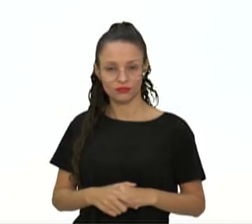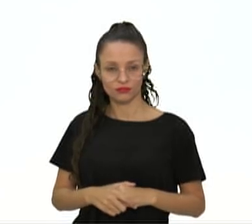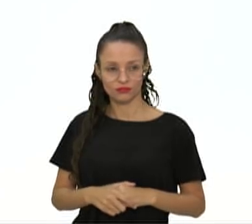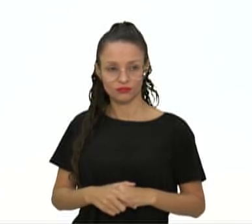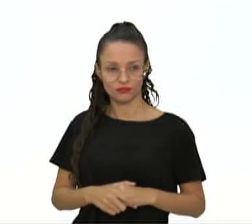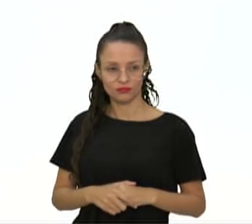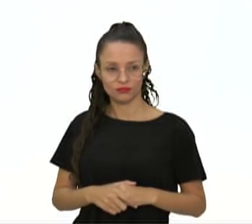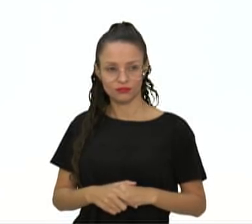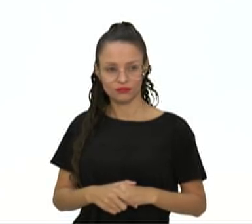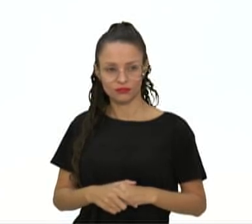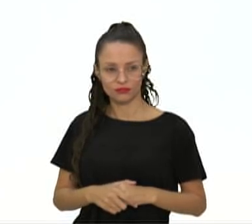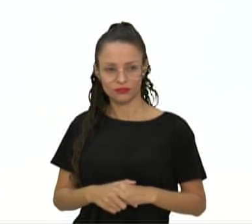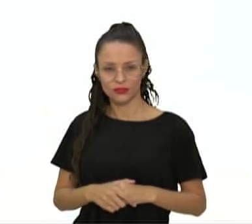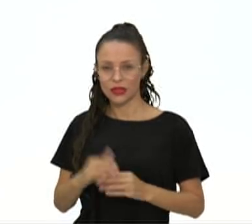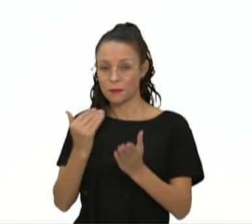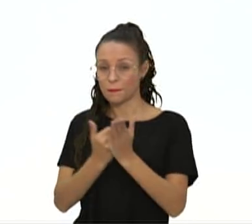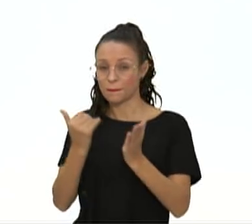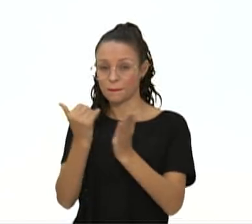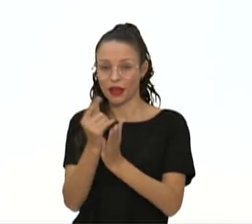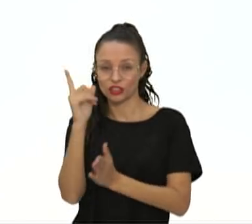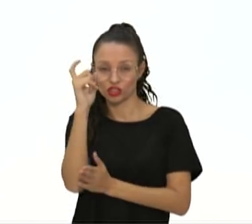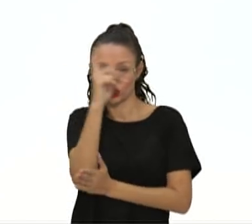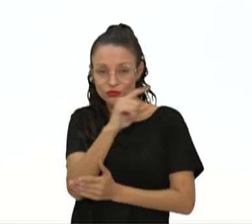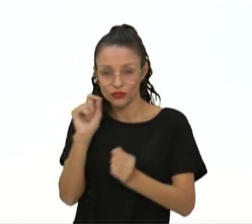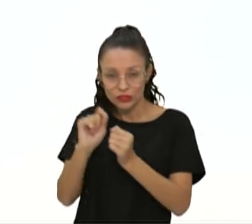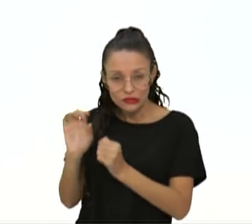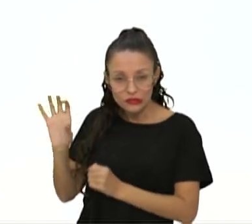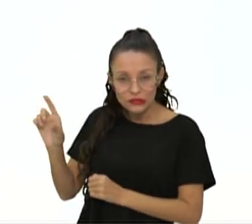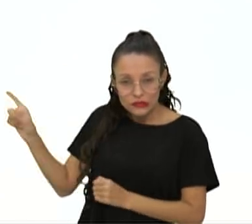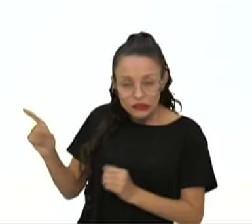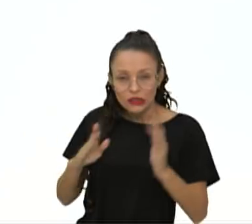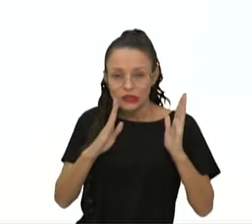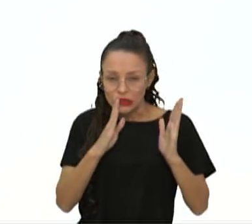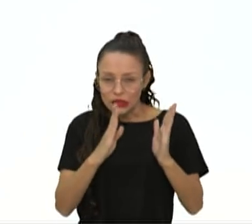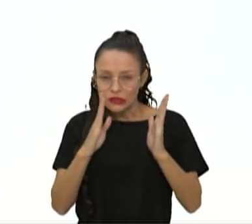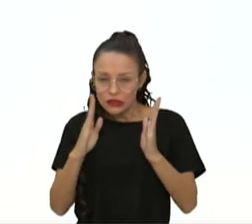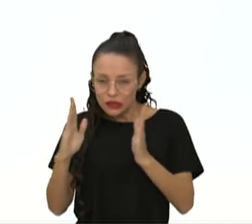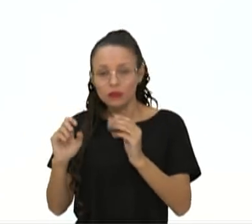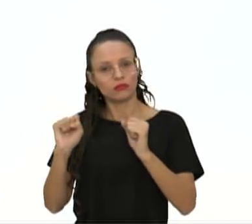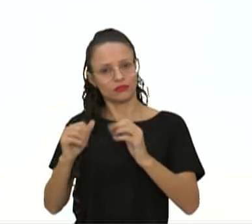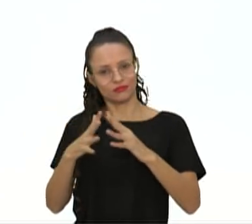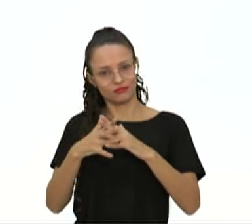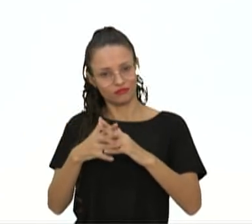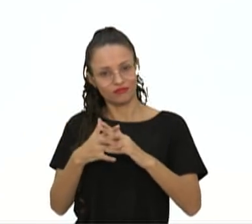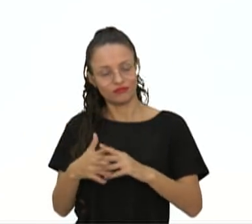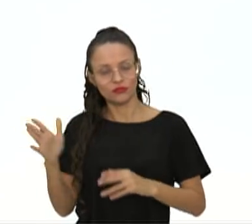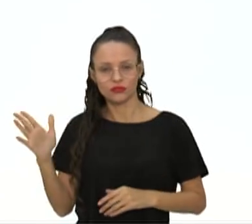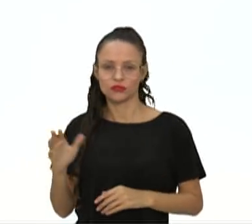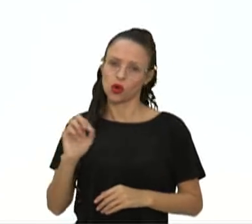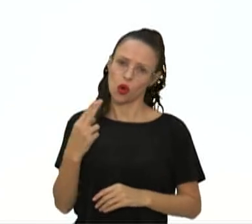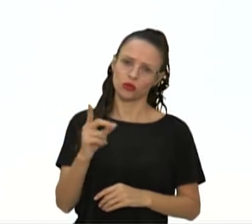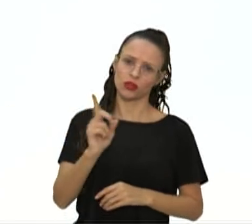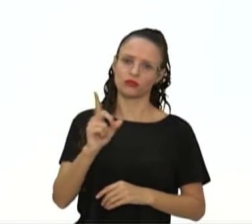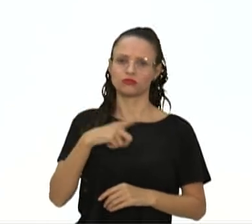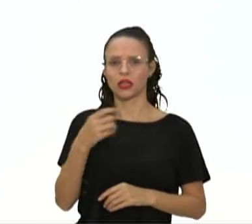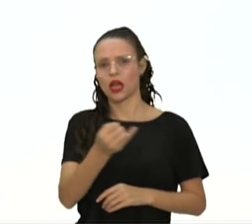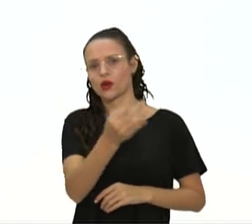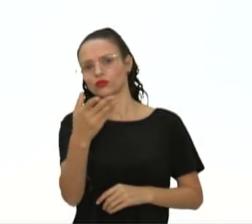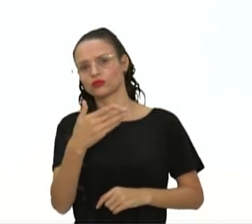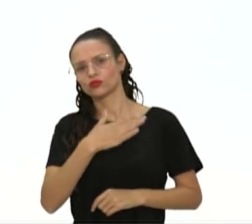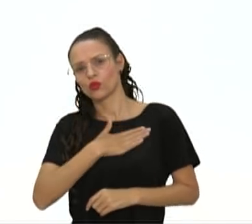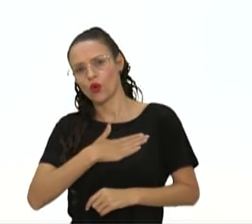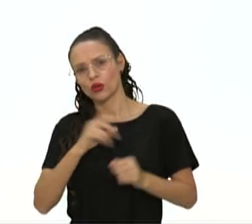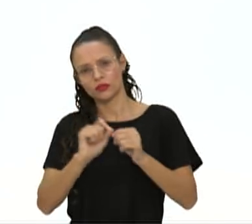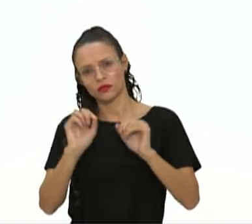A organização é mais difícil de fazer, né? Porque você tem que escrever um do lado do outro e você pode se perder no meio disso. Ou não, tem gente que já gostou de fazer assim,